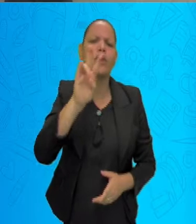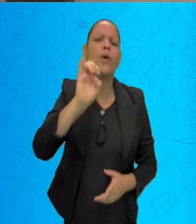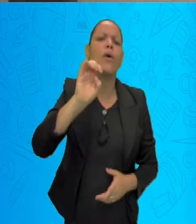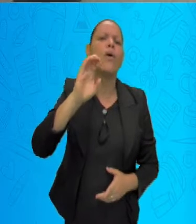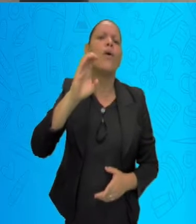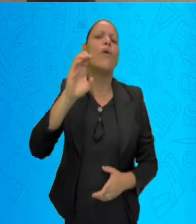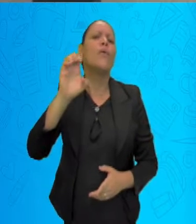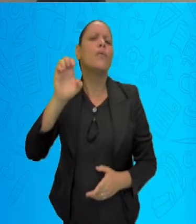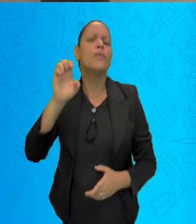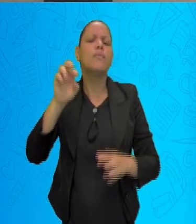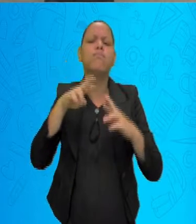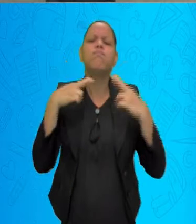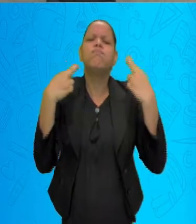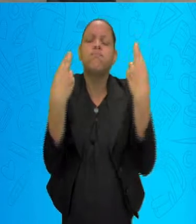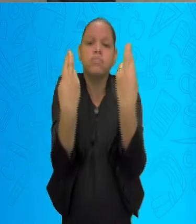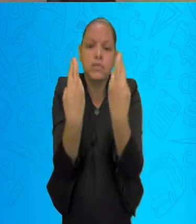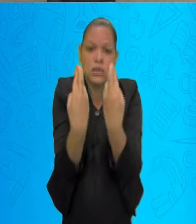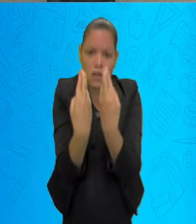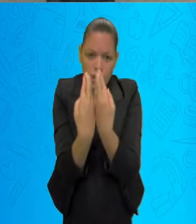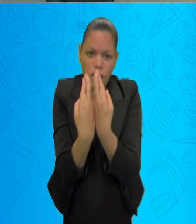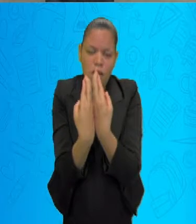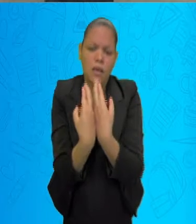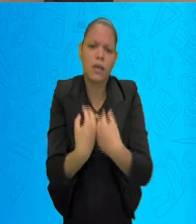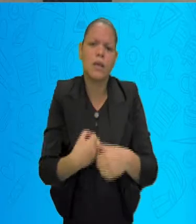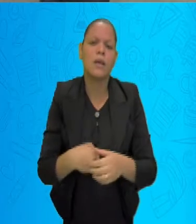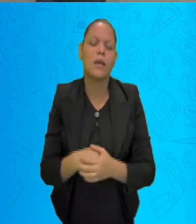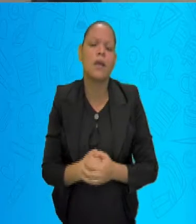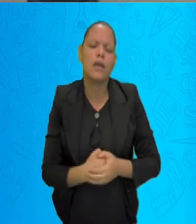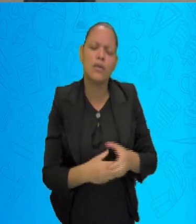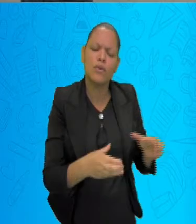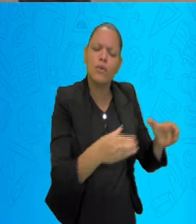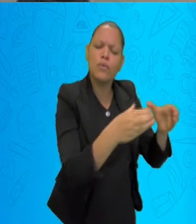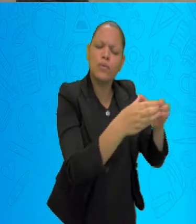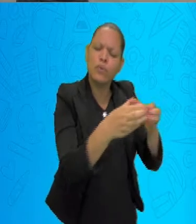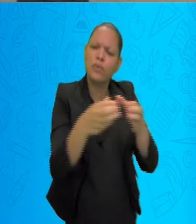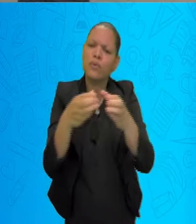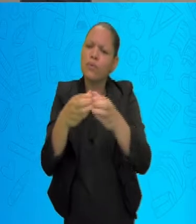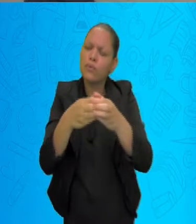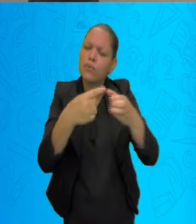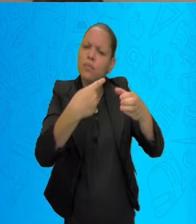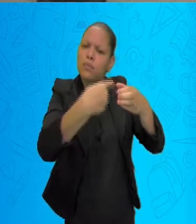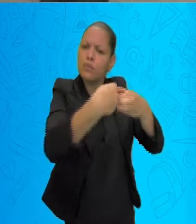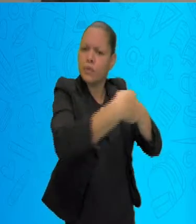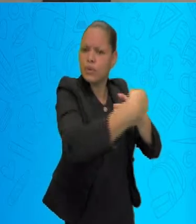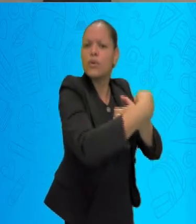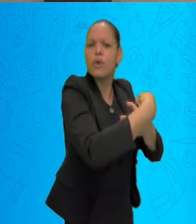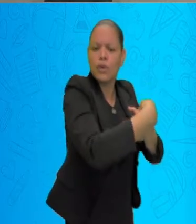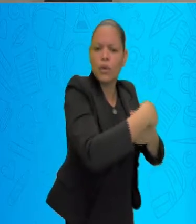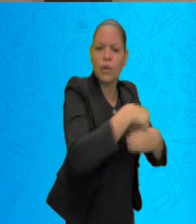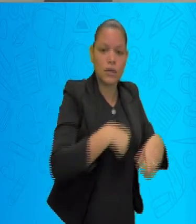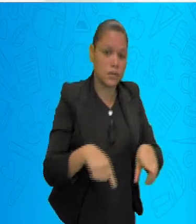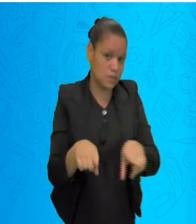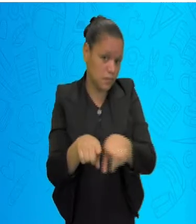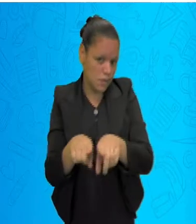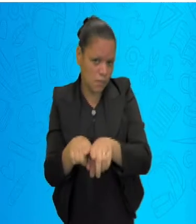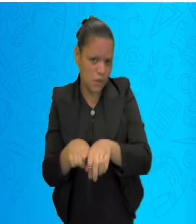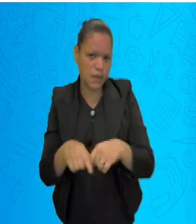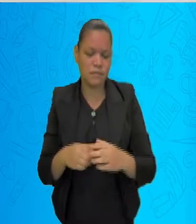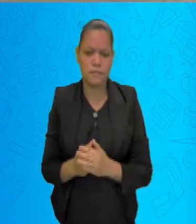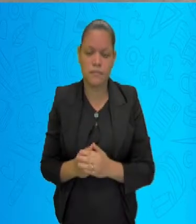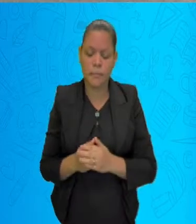isso, as colônias às quais vivenciava esse vice-reino. Este movimento de